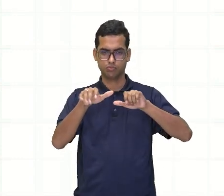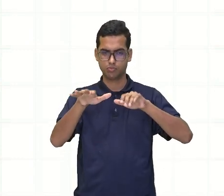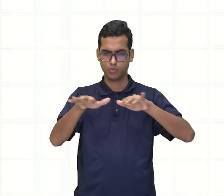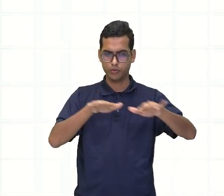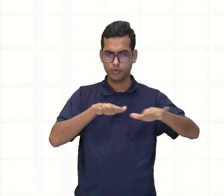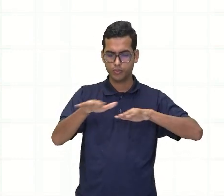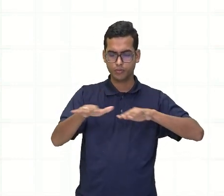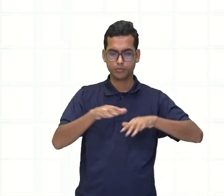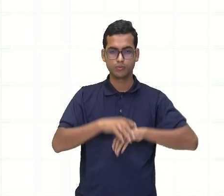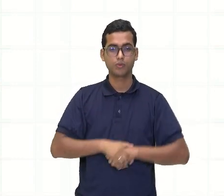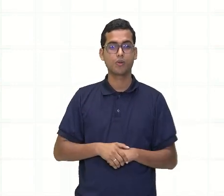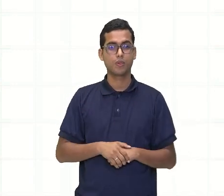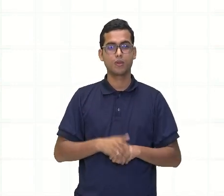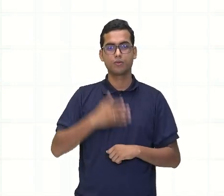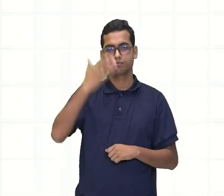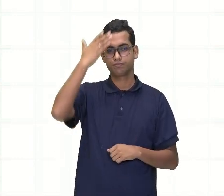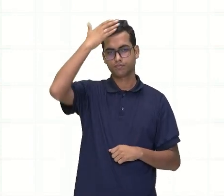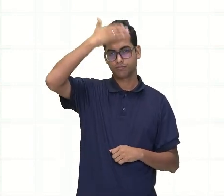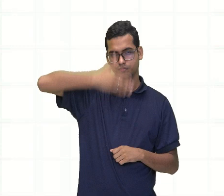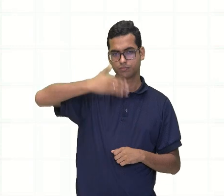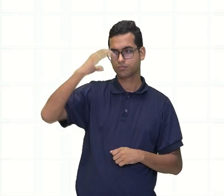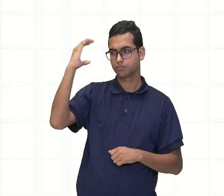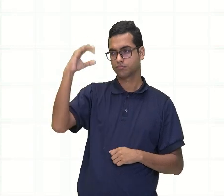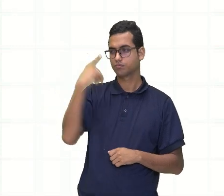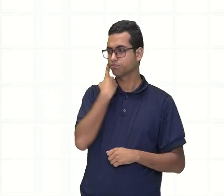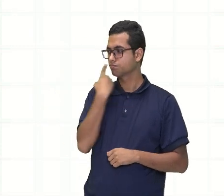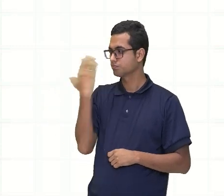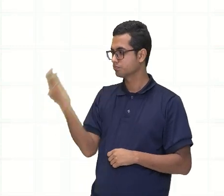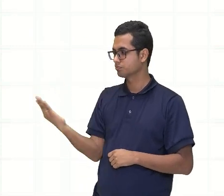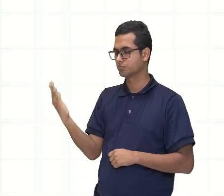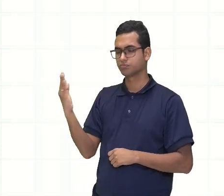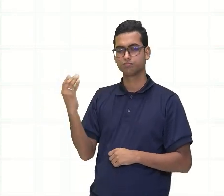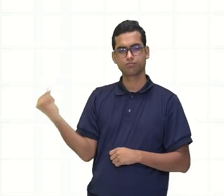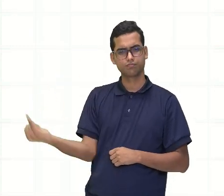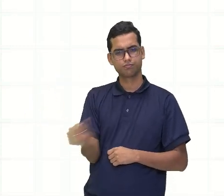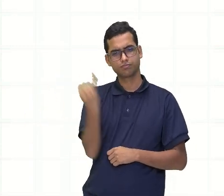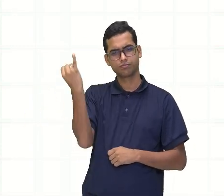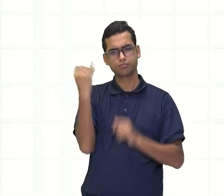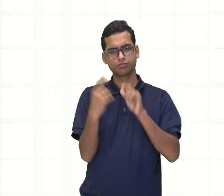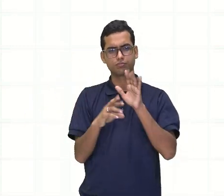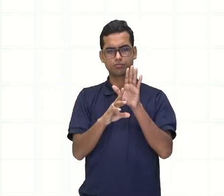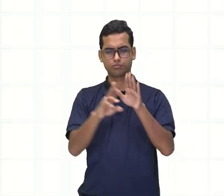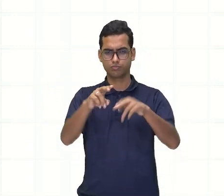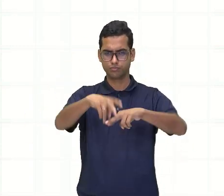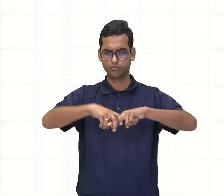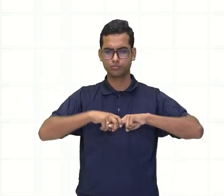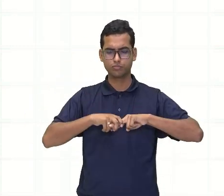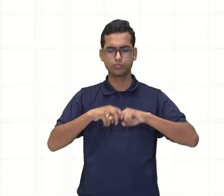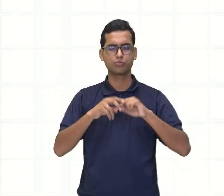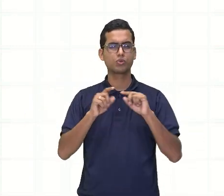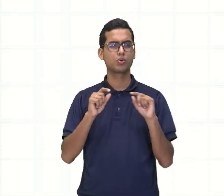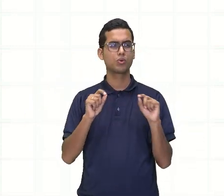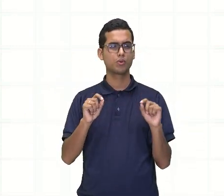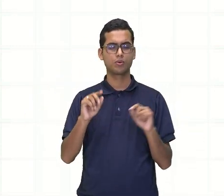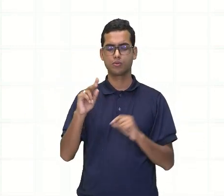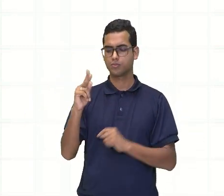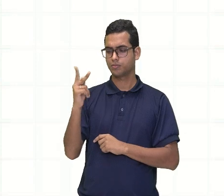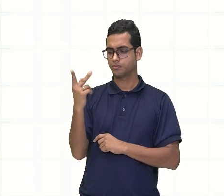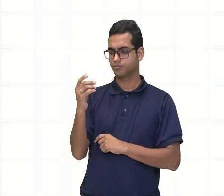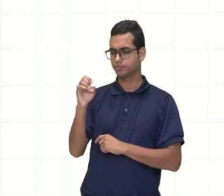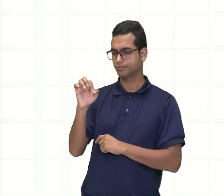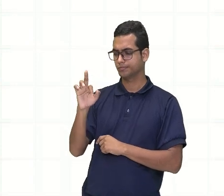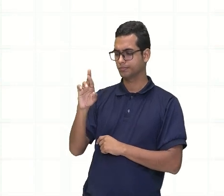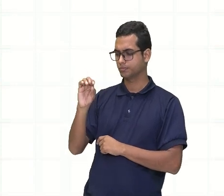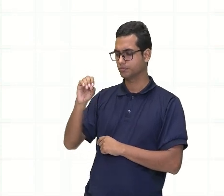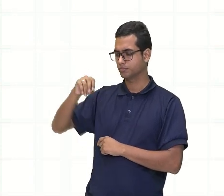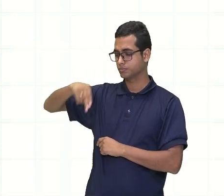científica, certo? Mas ela é importante por quê? Porque Héron, né, descobriu